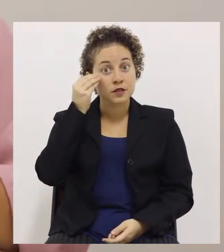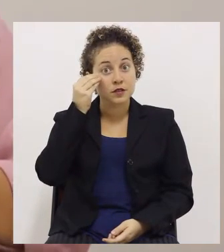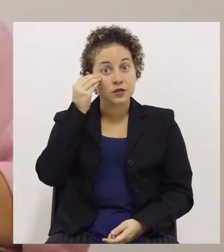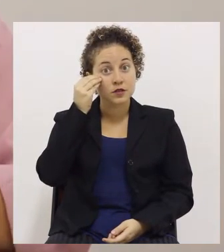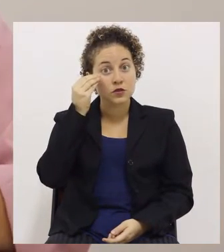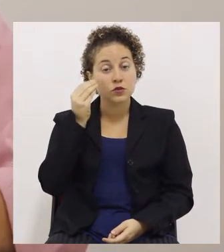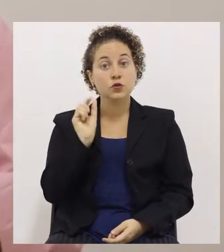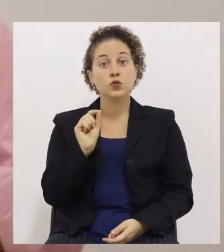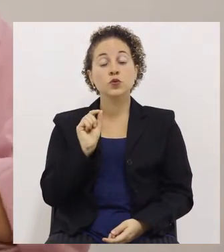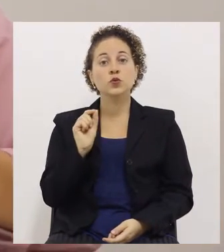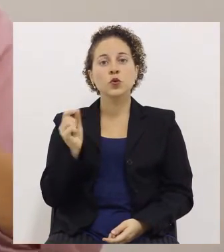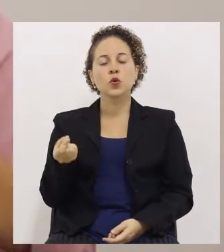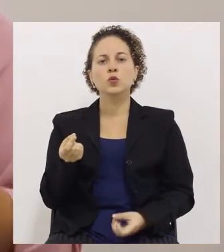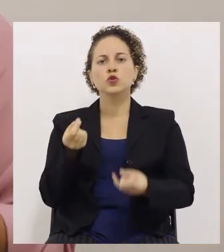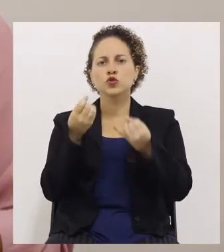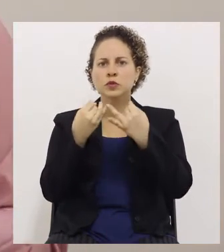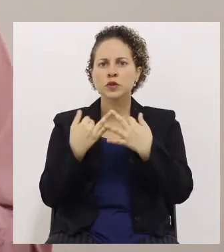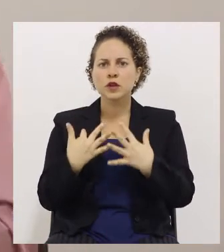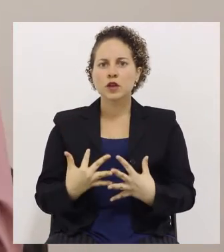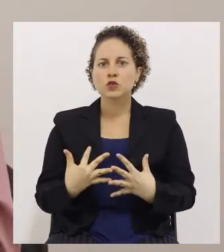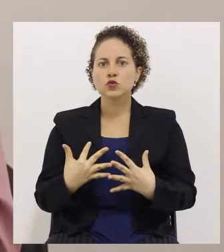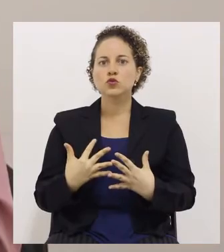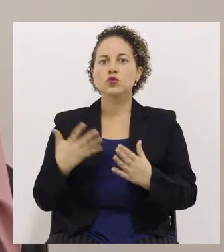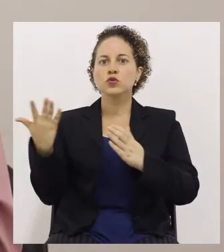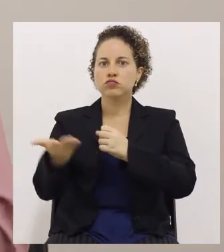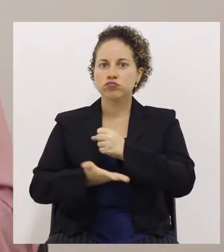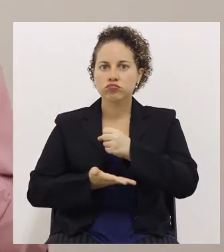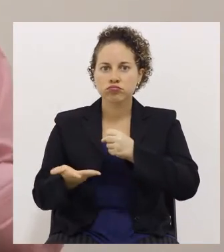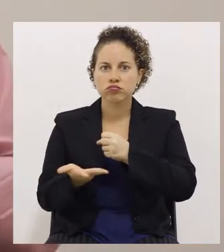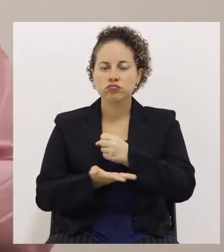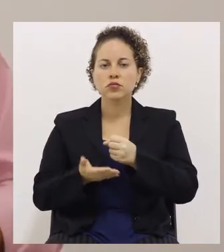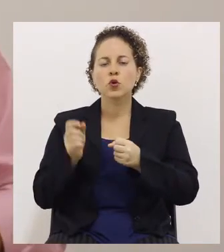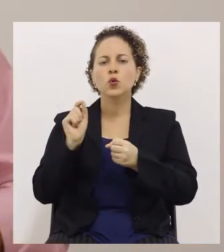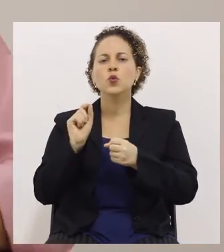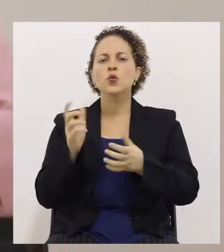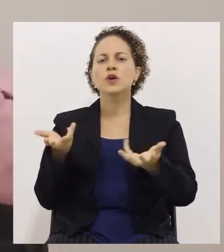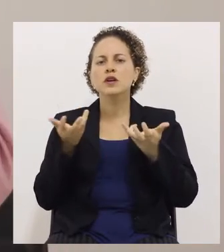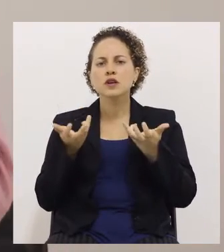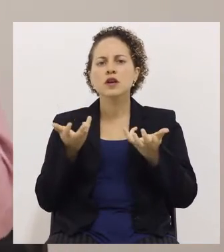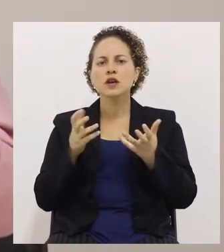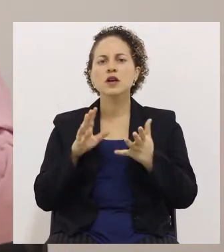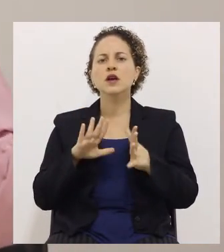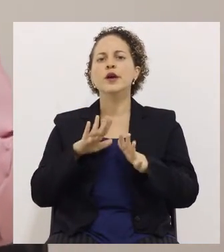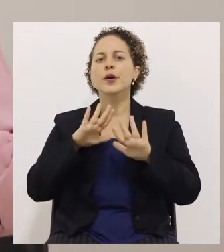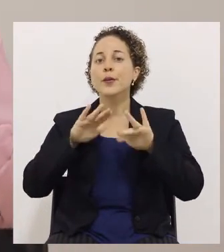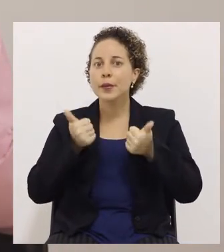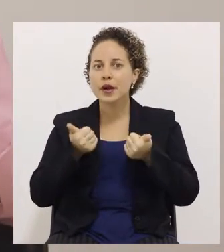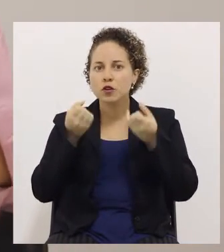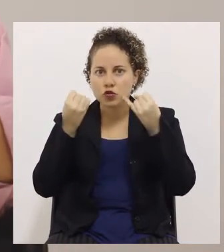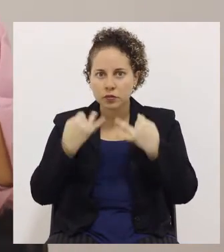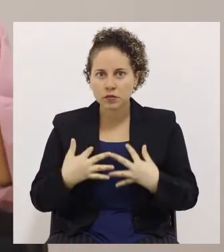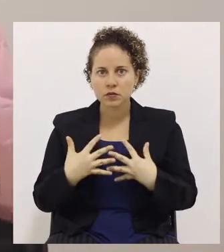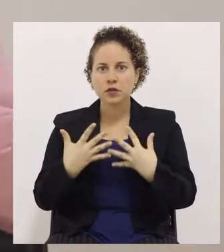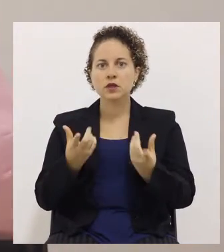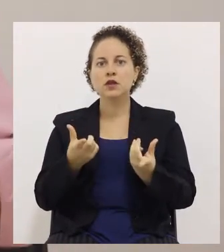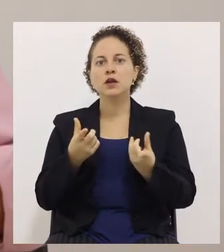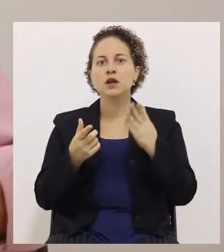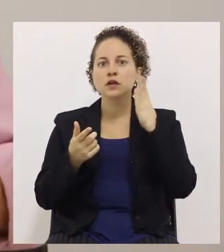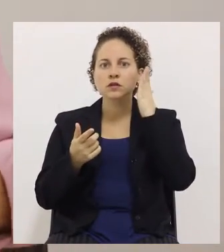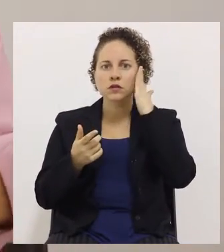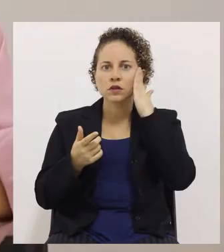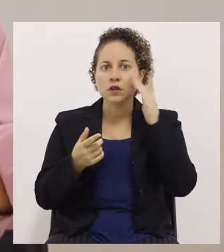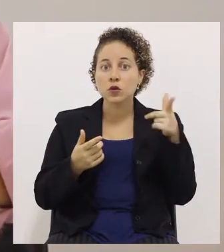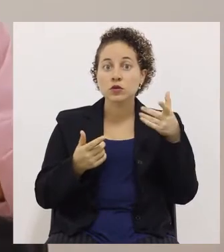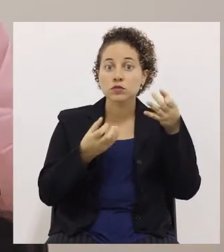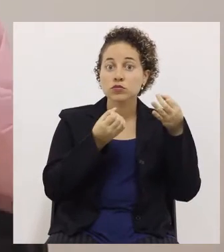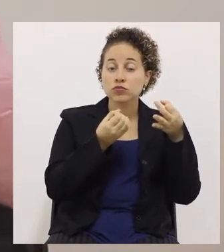identifica as condições ou considerações básicas da parte. O que você quer? Me diz melhor o que você quer. E aí, ouvindo o que a pessoa